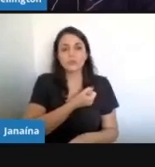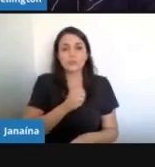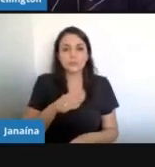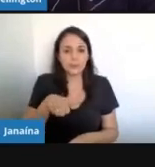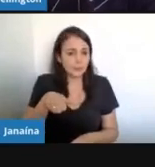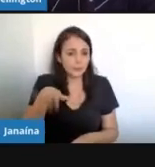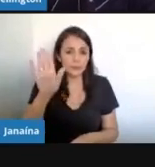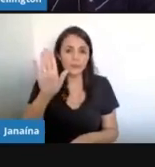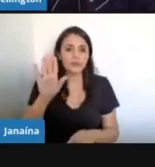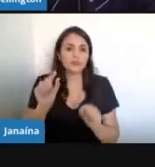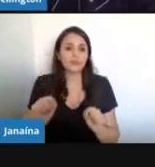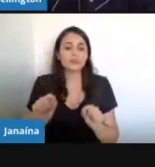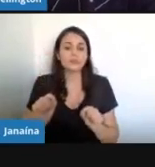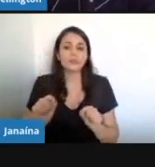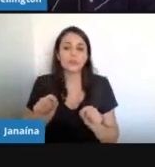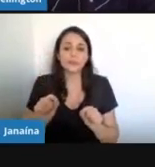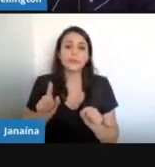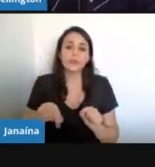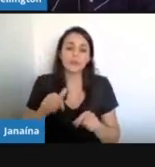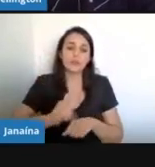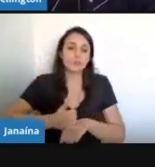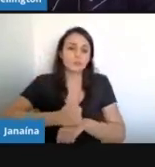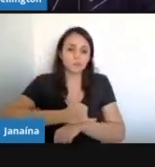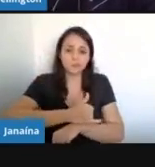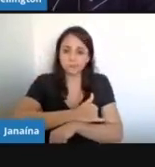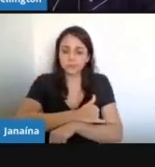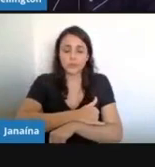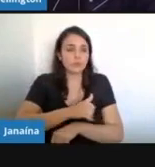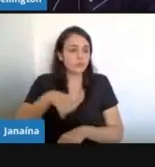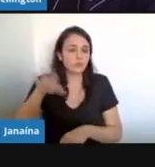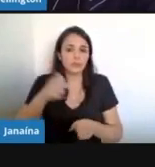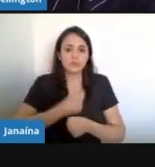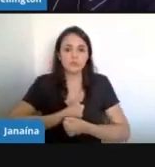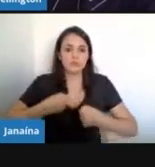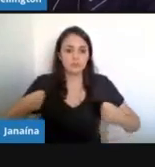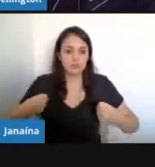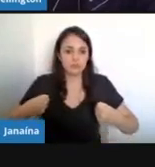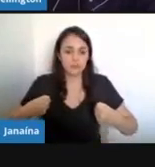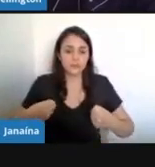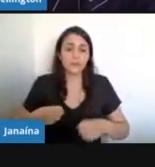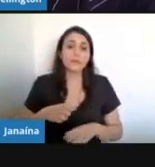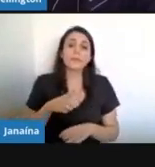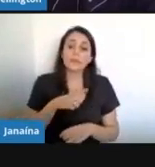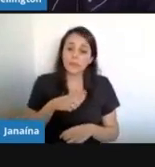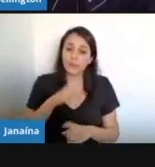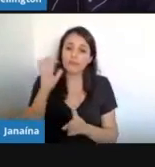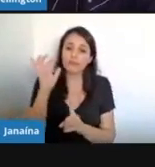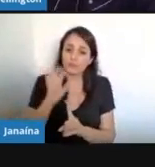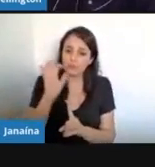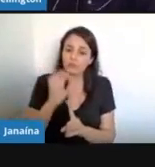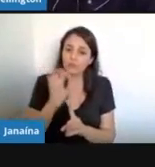proporção elevada de excesso de peso e obesidade na população. E isso também tem influências